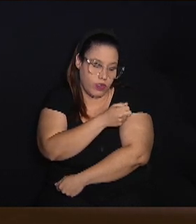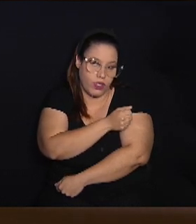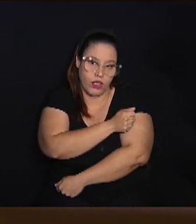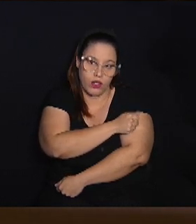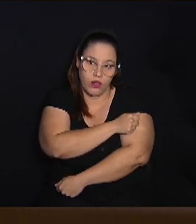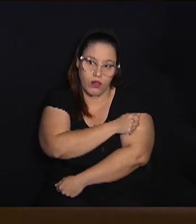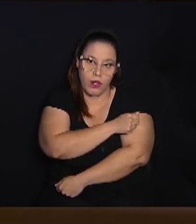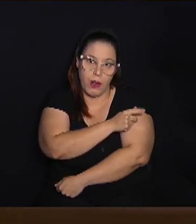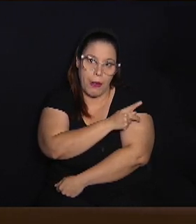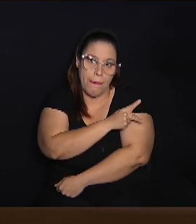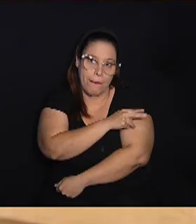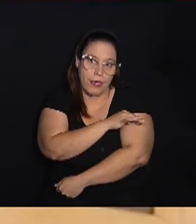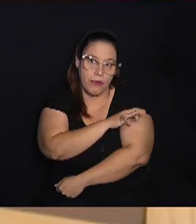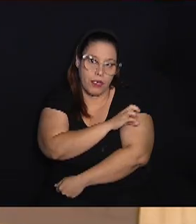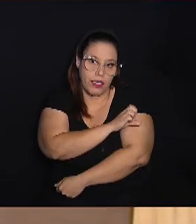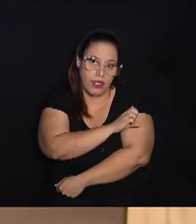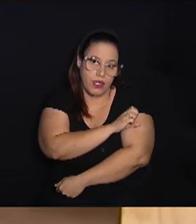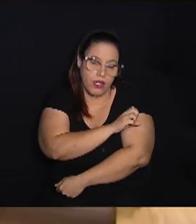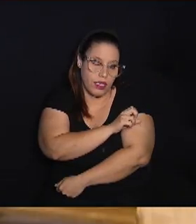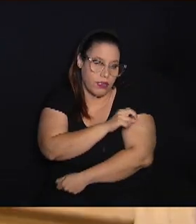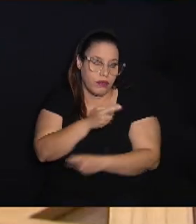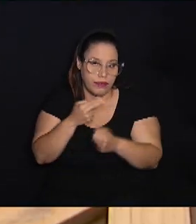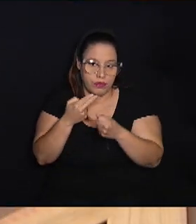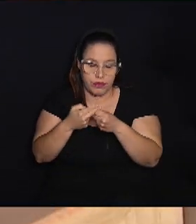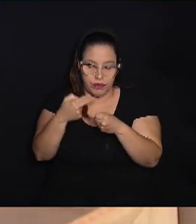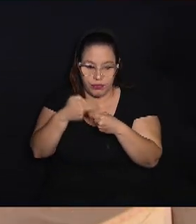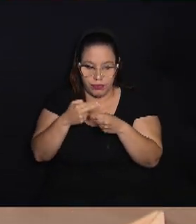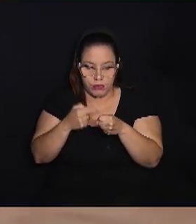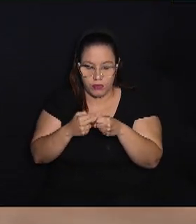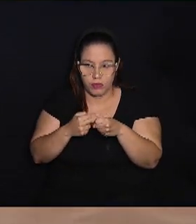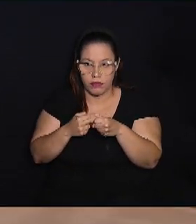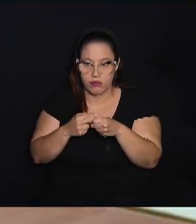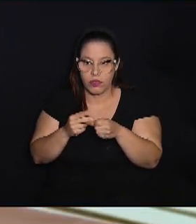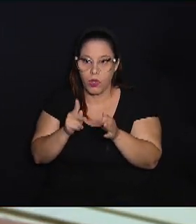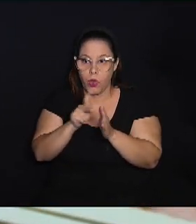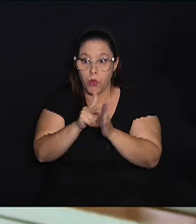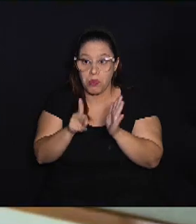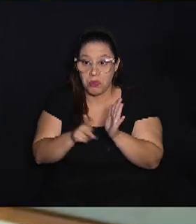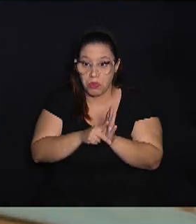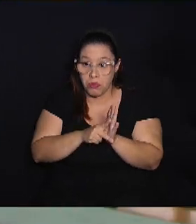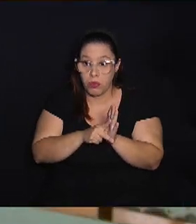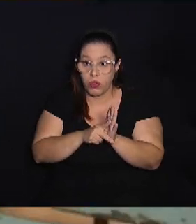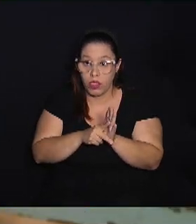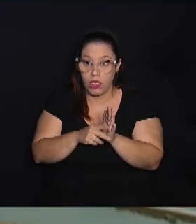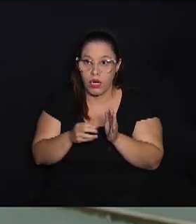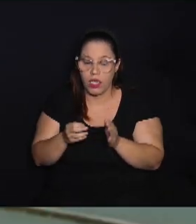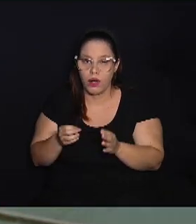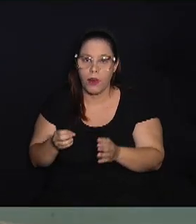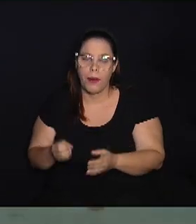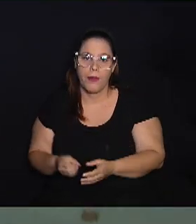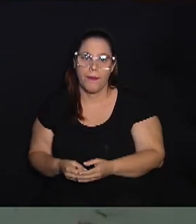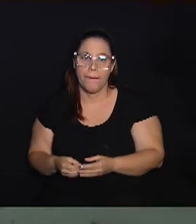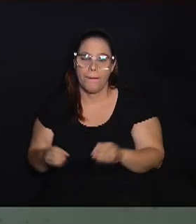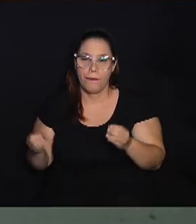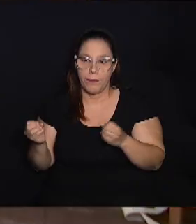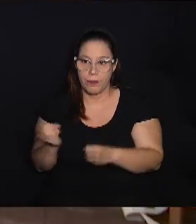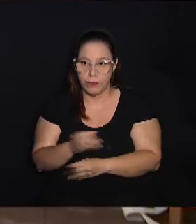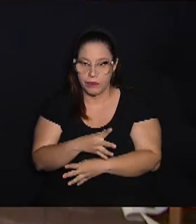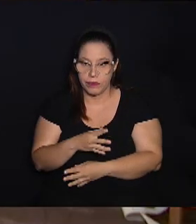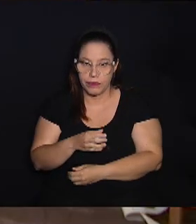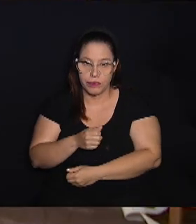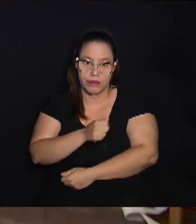do PIBIC-EM da Unicamp, o Programa Institucional de Bolsas de Iniciação Científica para o Ensino